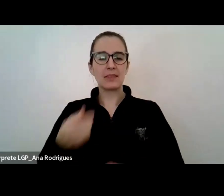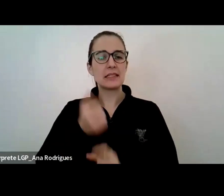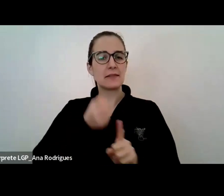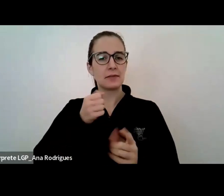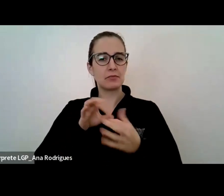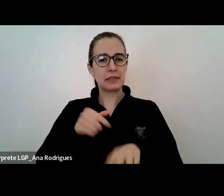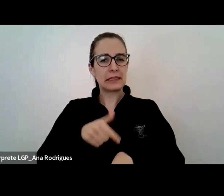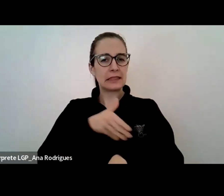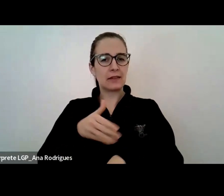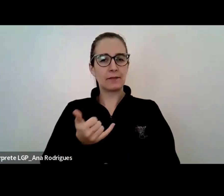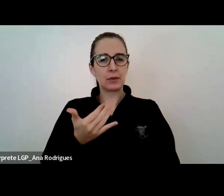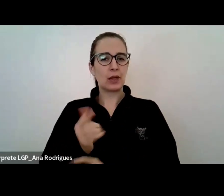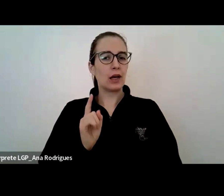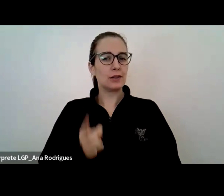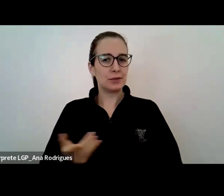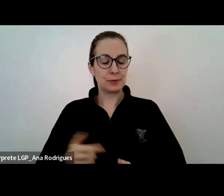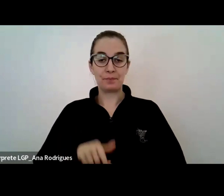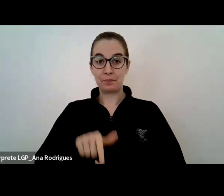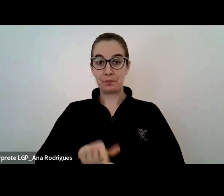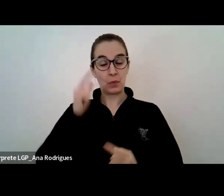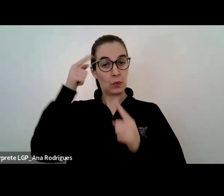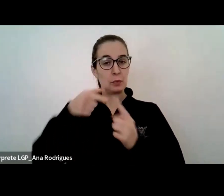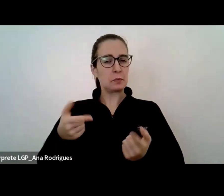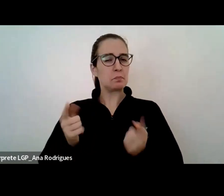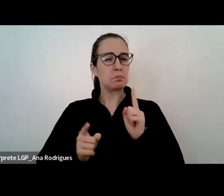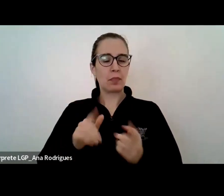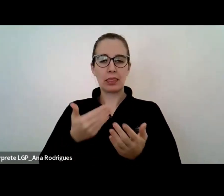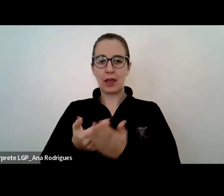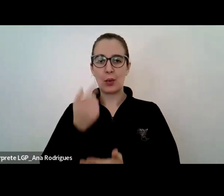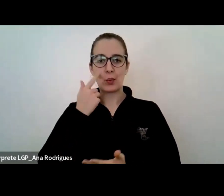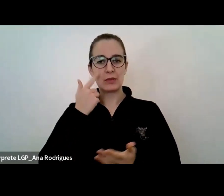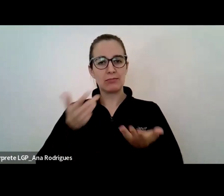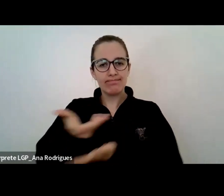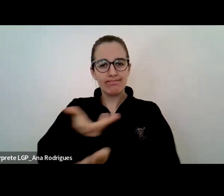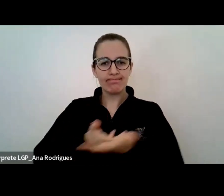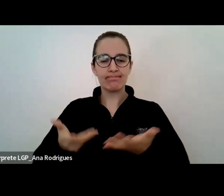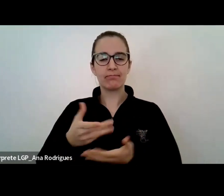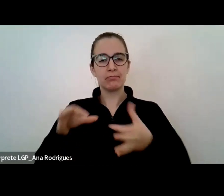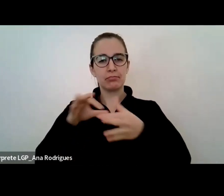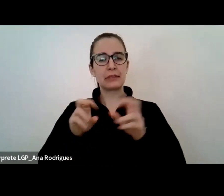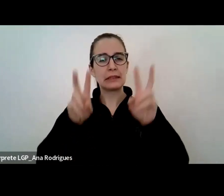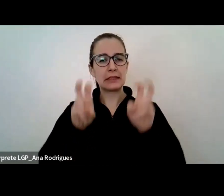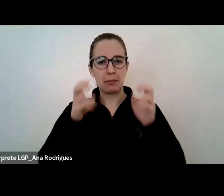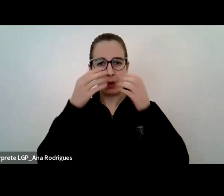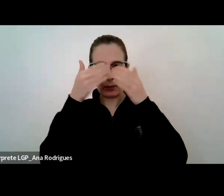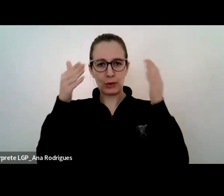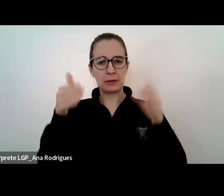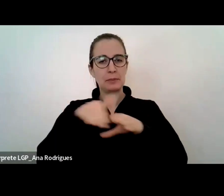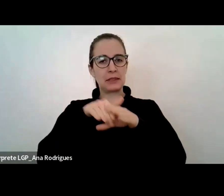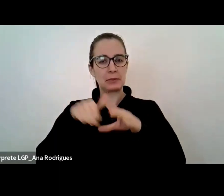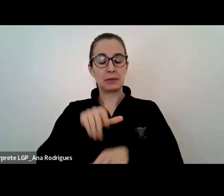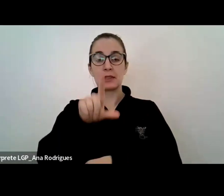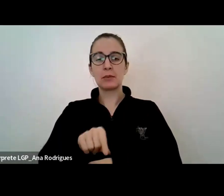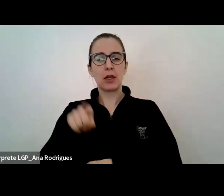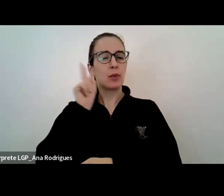XXI. Este webinar tem como objetivo promover o conhecimento sobre o conceito de democracia participativa e a sua relevância